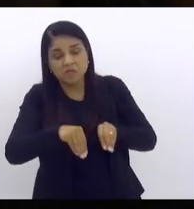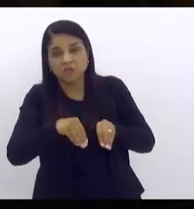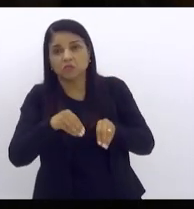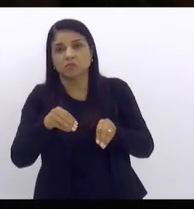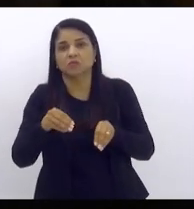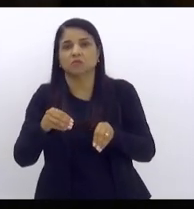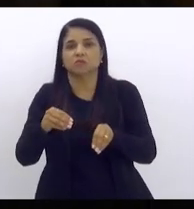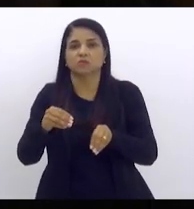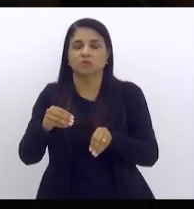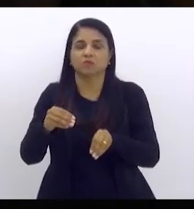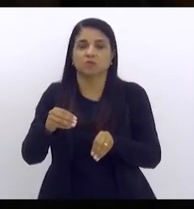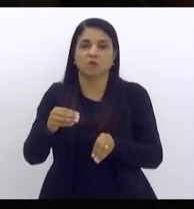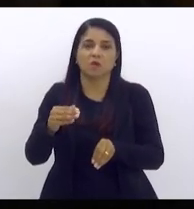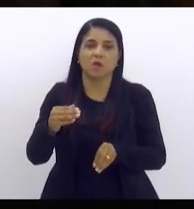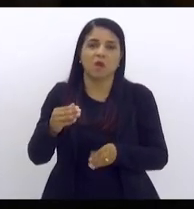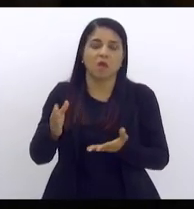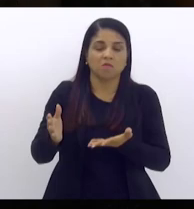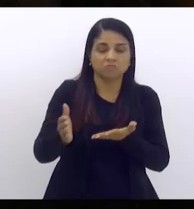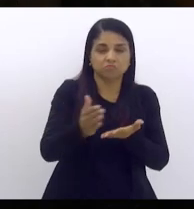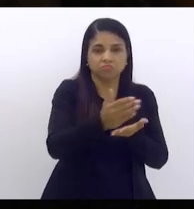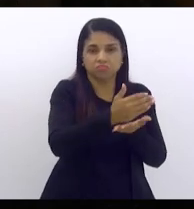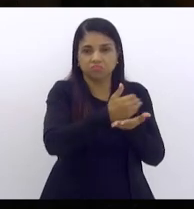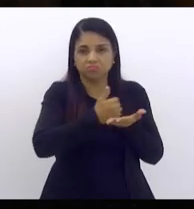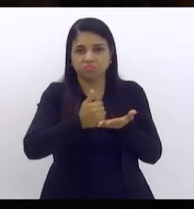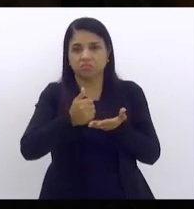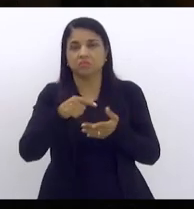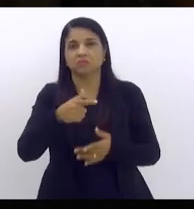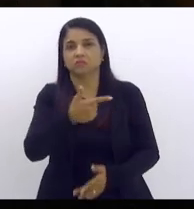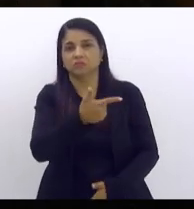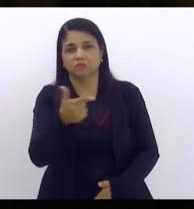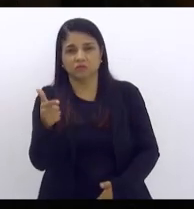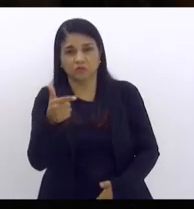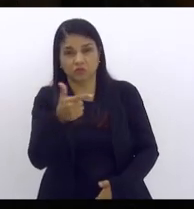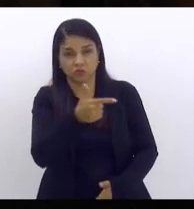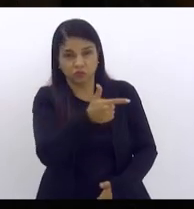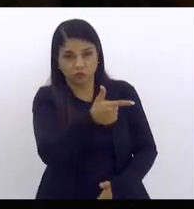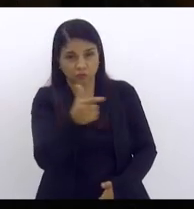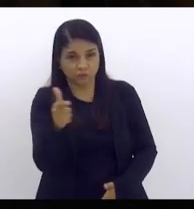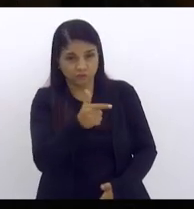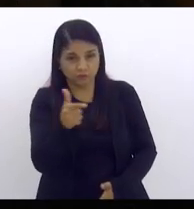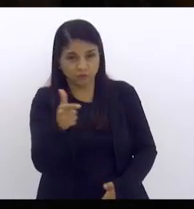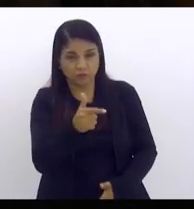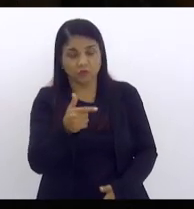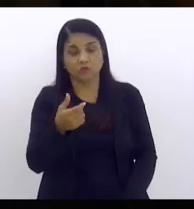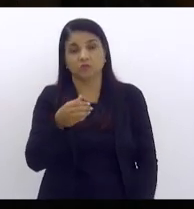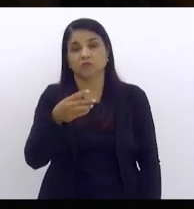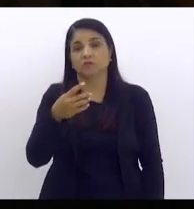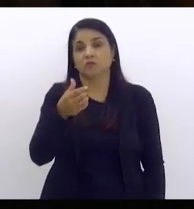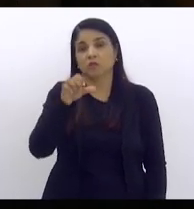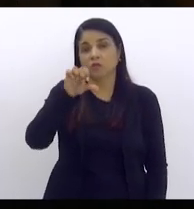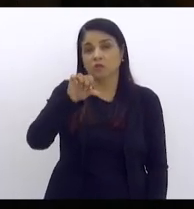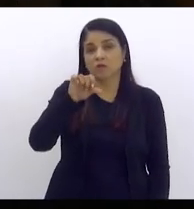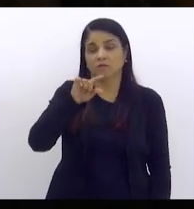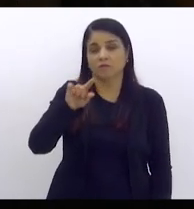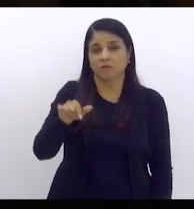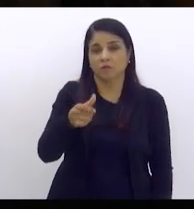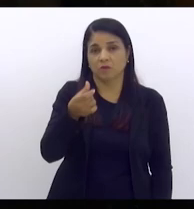no ano de 22 de 4,6 bilhões de reais de ICMS.